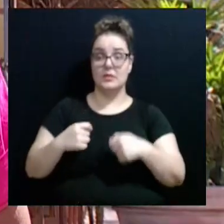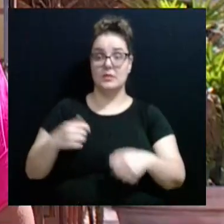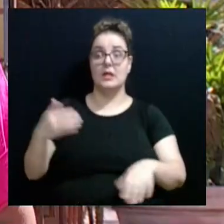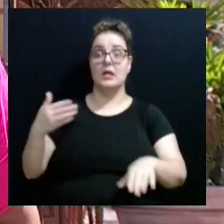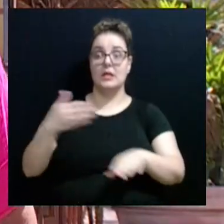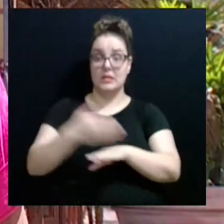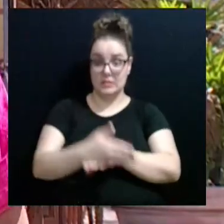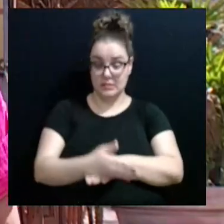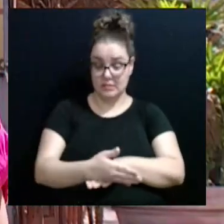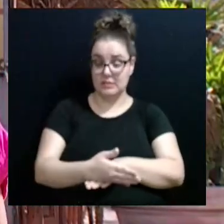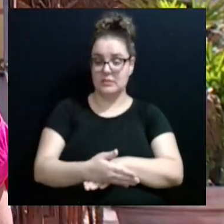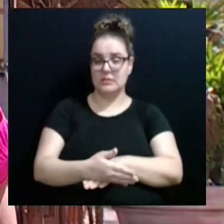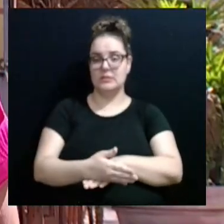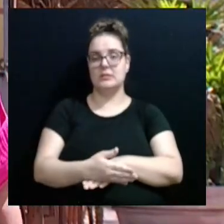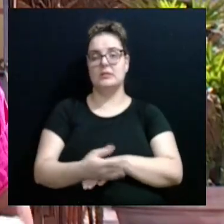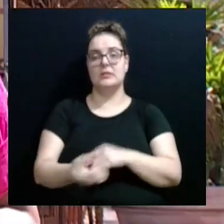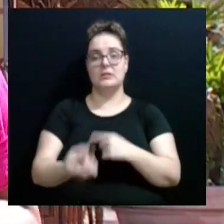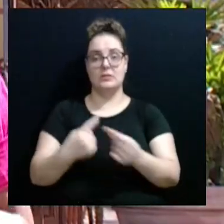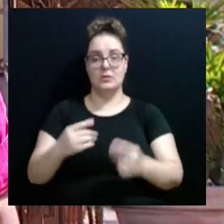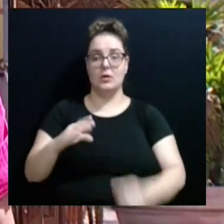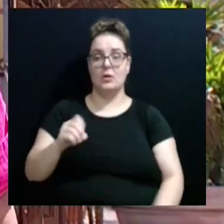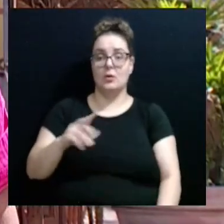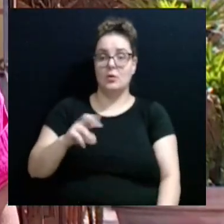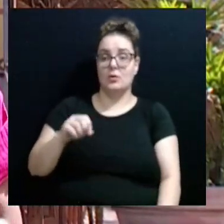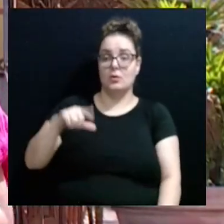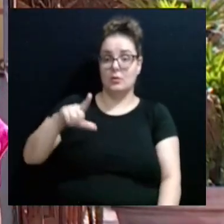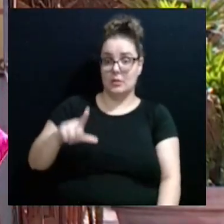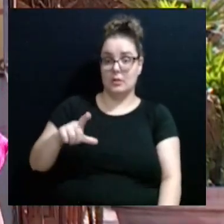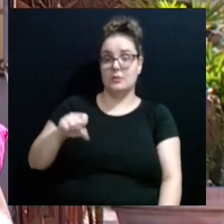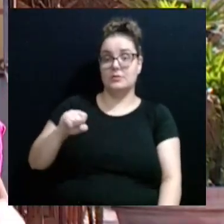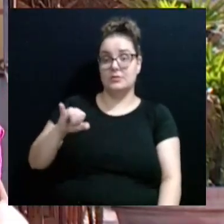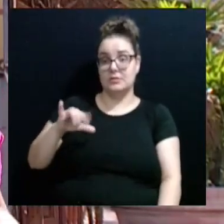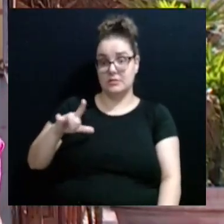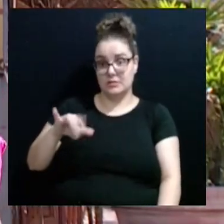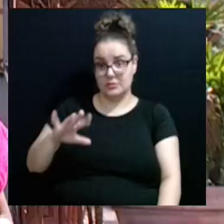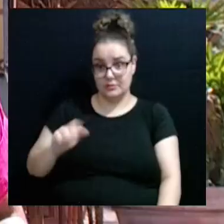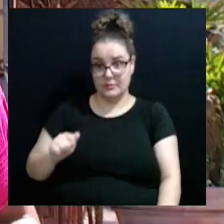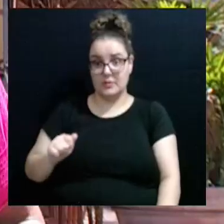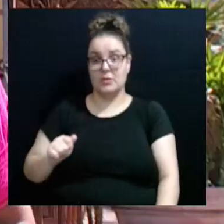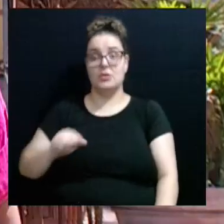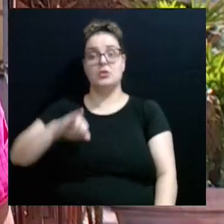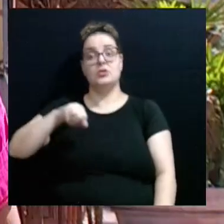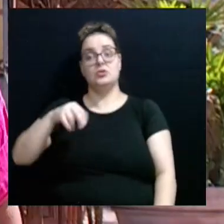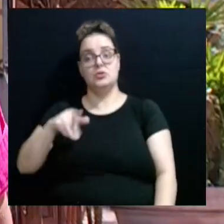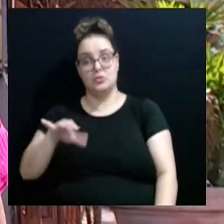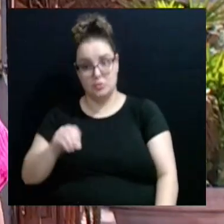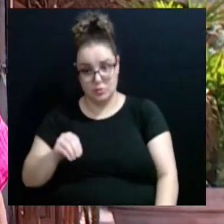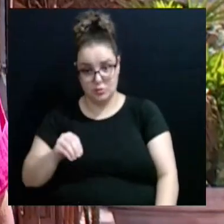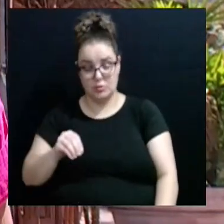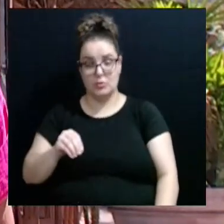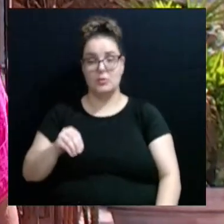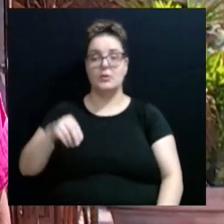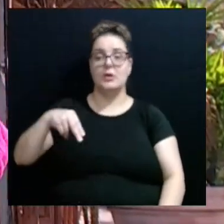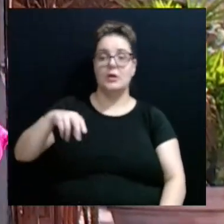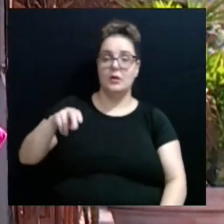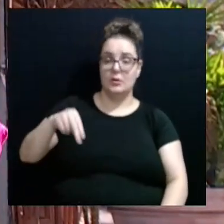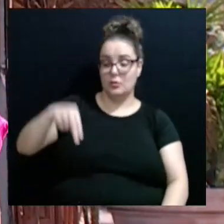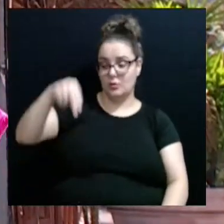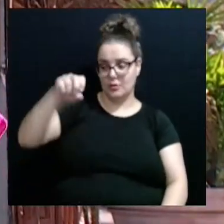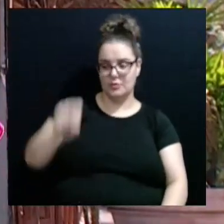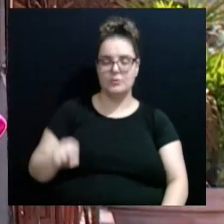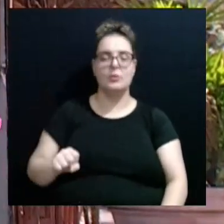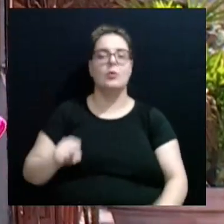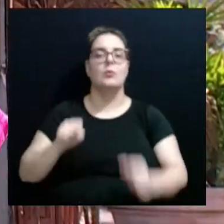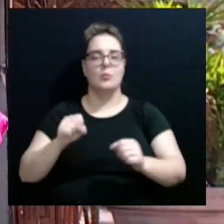da Avenida Coronel Silva Teles, Júlio de Mesquita e também a Norte e Sul, já pode contar com o sistema